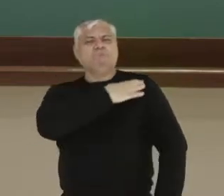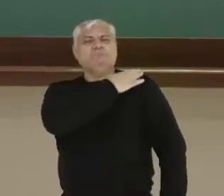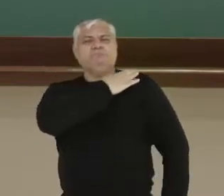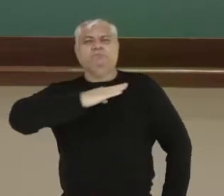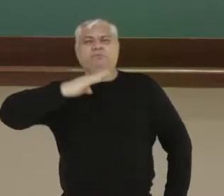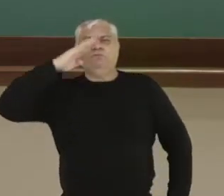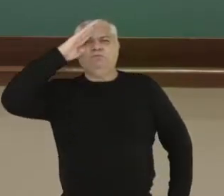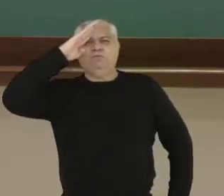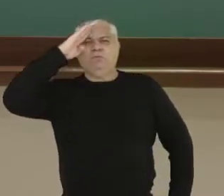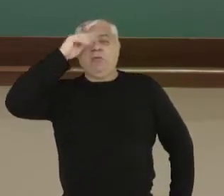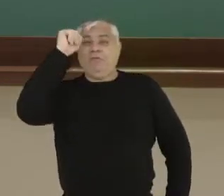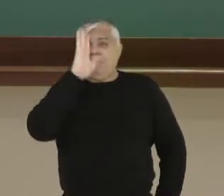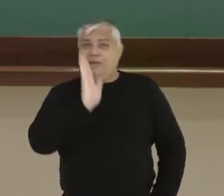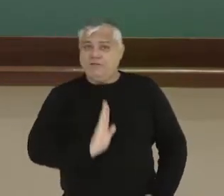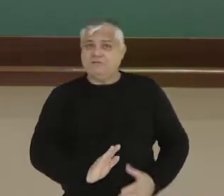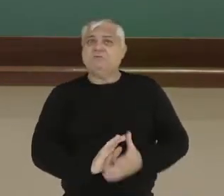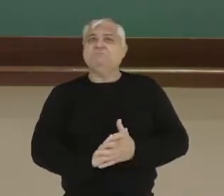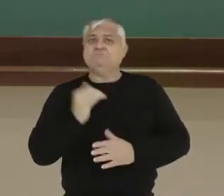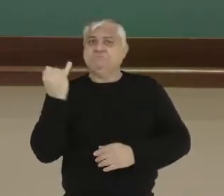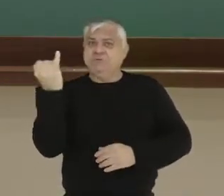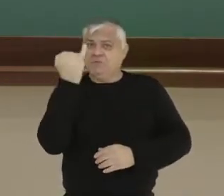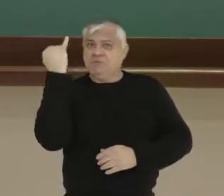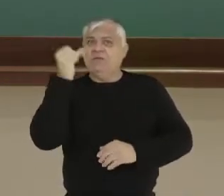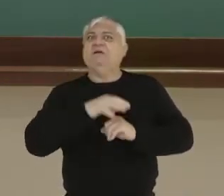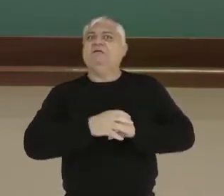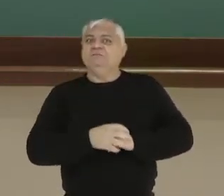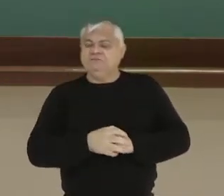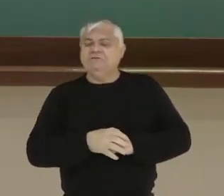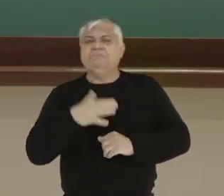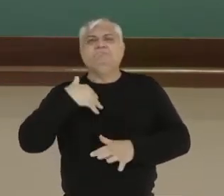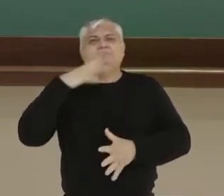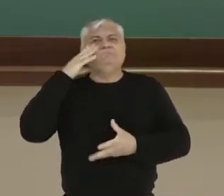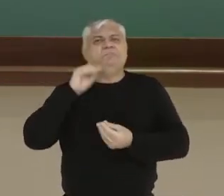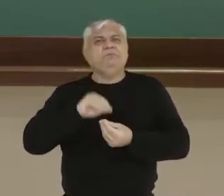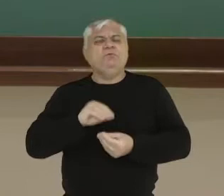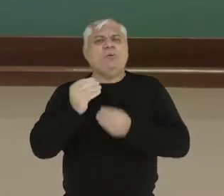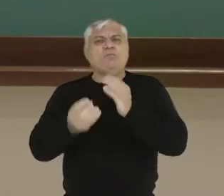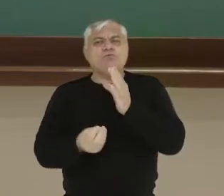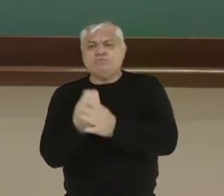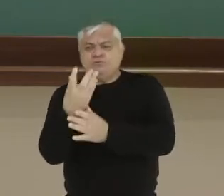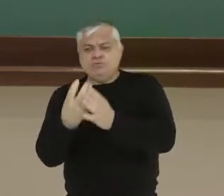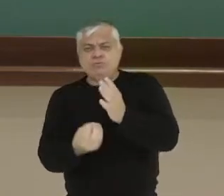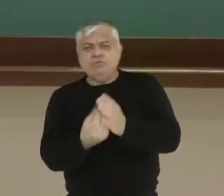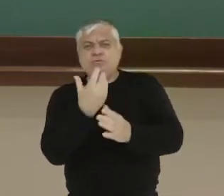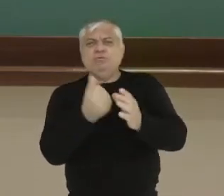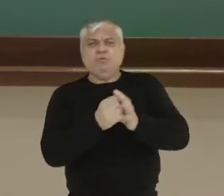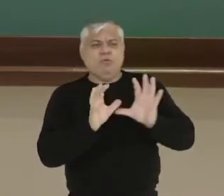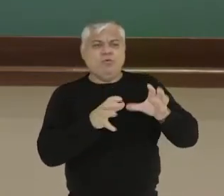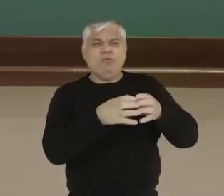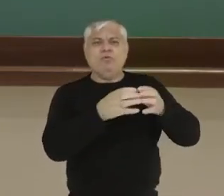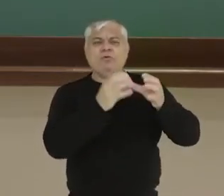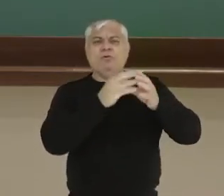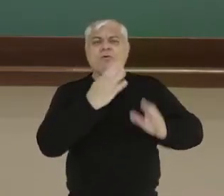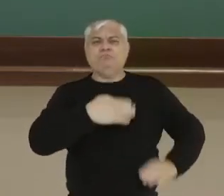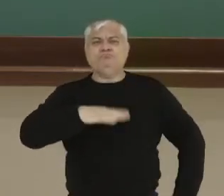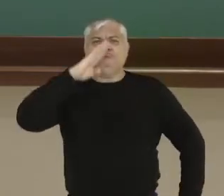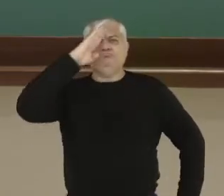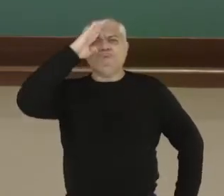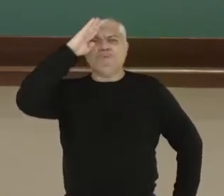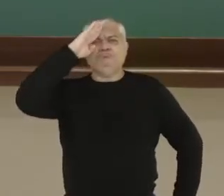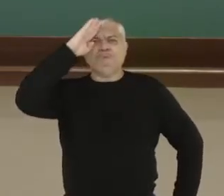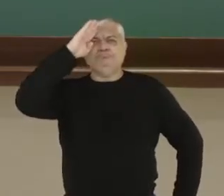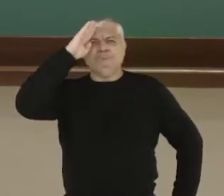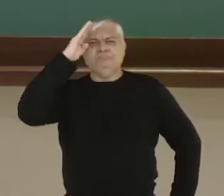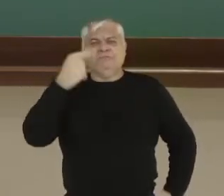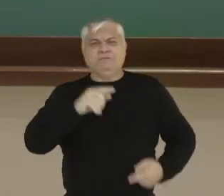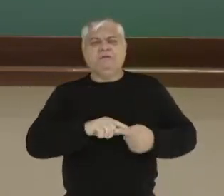no Brasil. Olha que assunto importante, compreender aí o surgimento das Forças Armadas, do Exército,